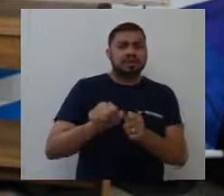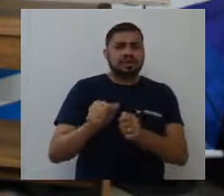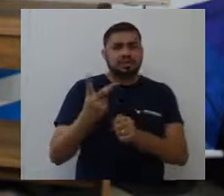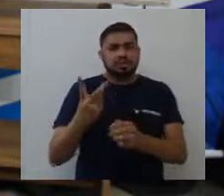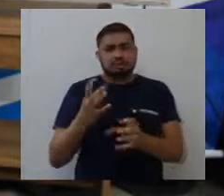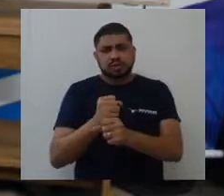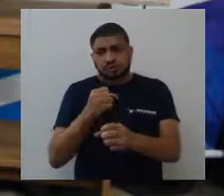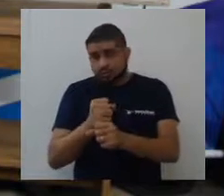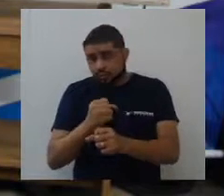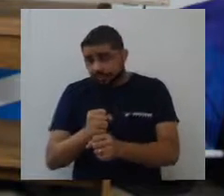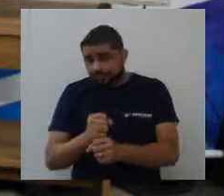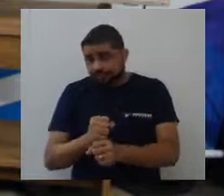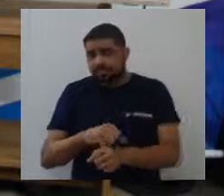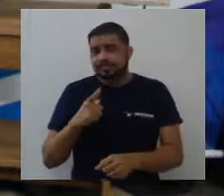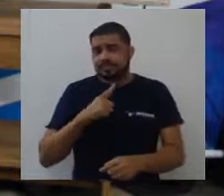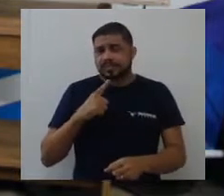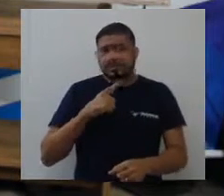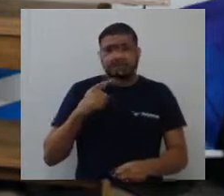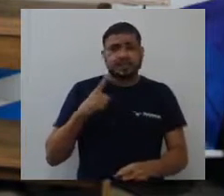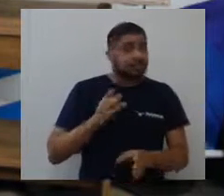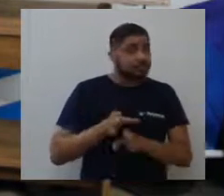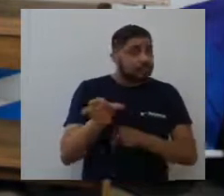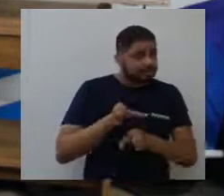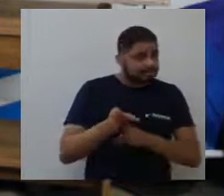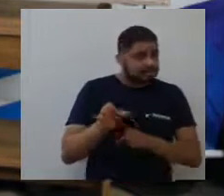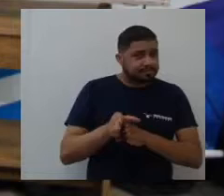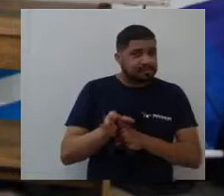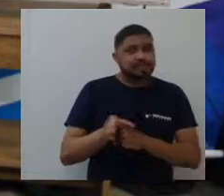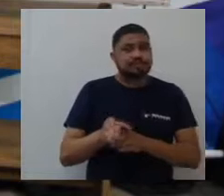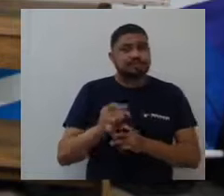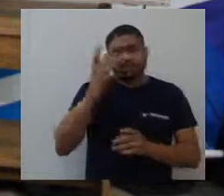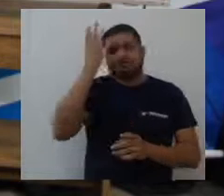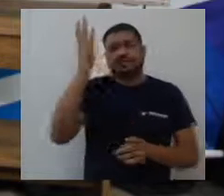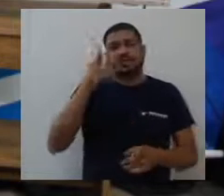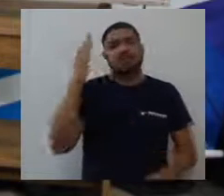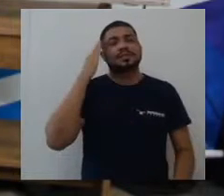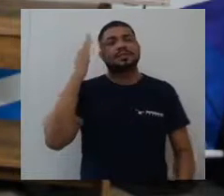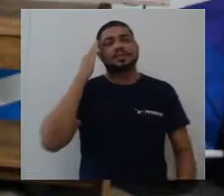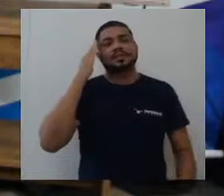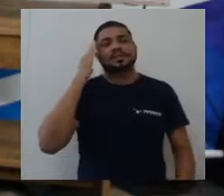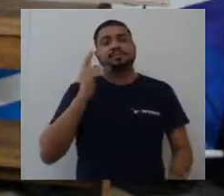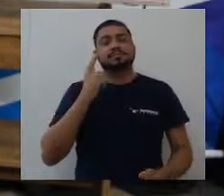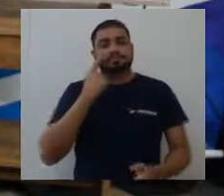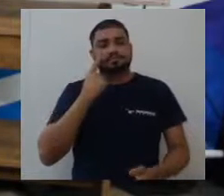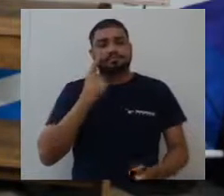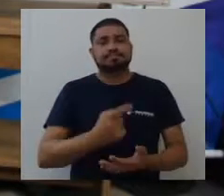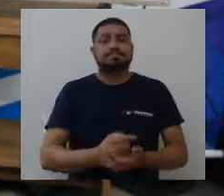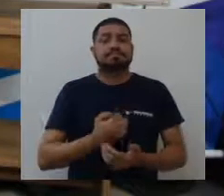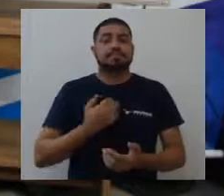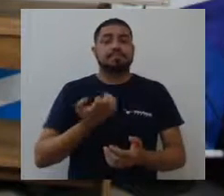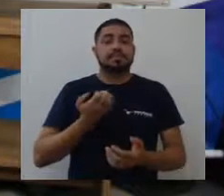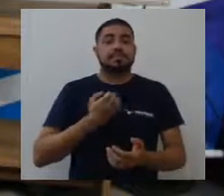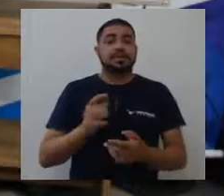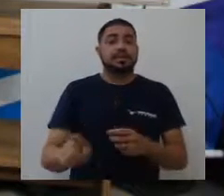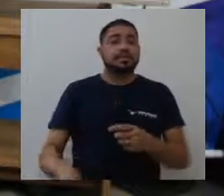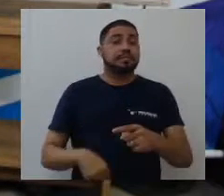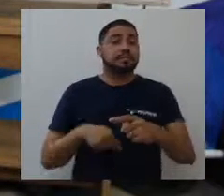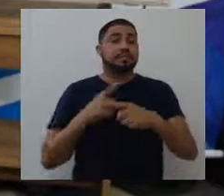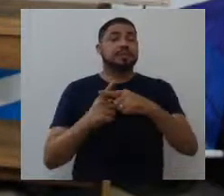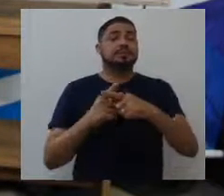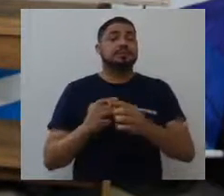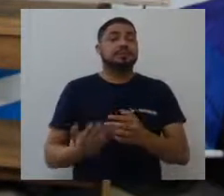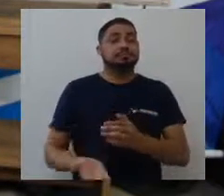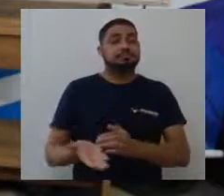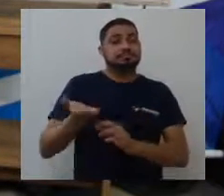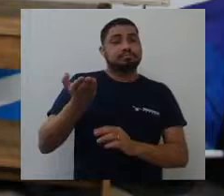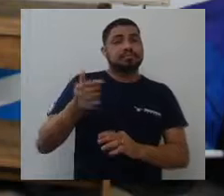tem um truque da matemática aqui que é muito fácil de você entender e começar a aplicar a partir de agora. Vê só, eu quero dar um aumento de 7%